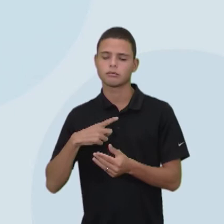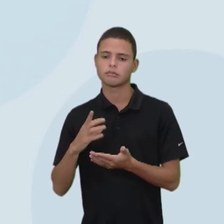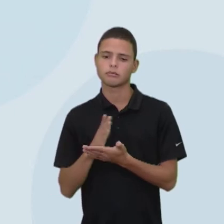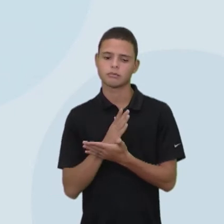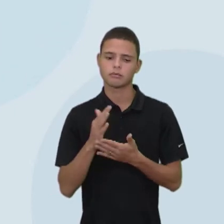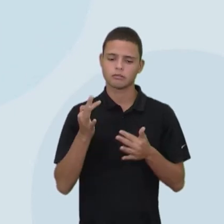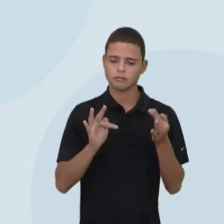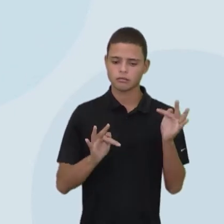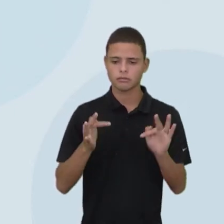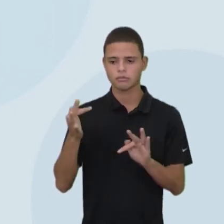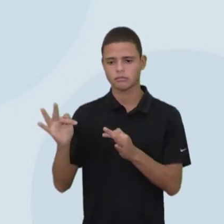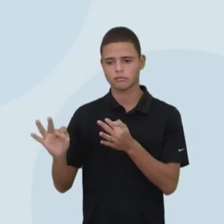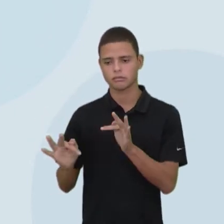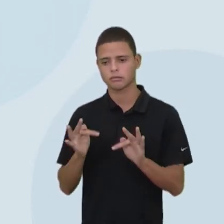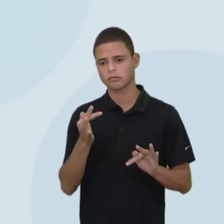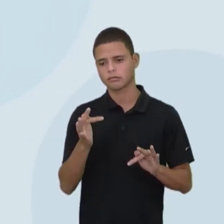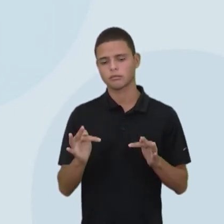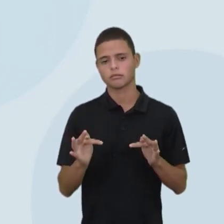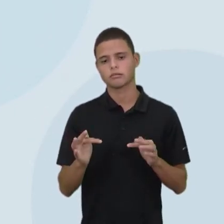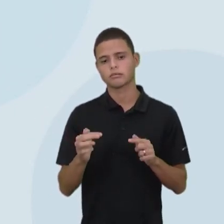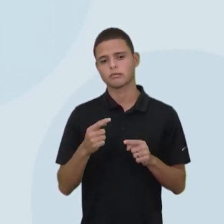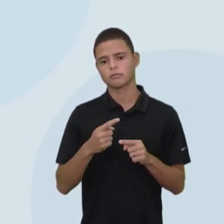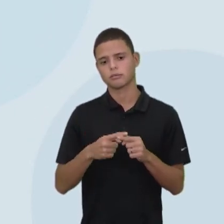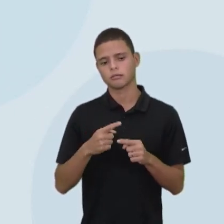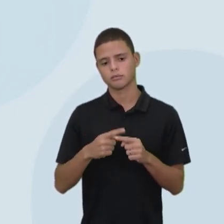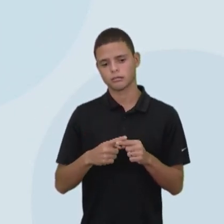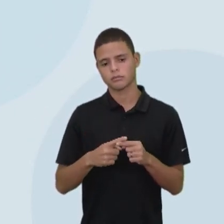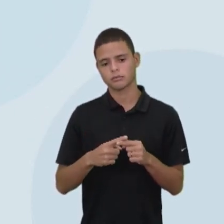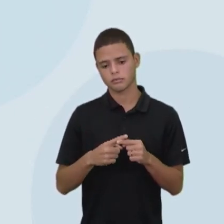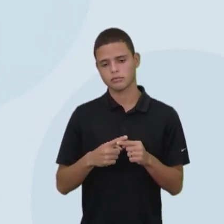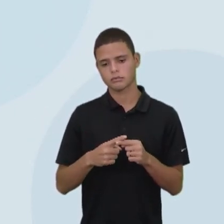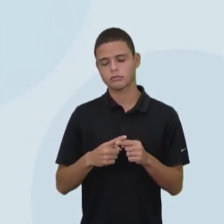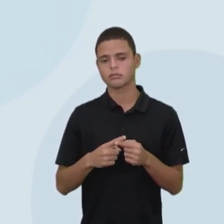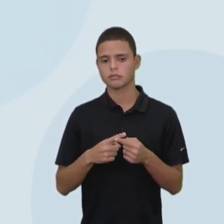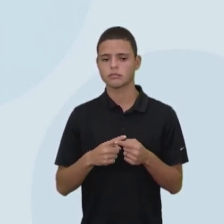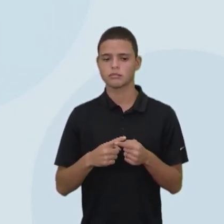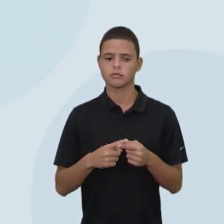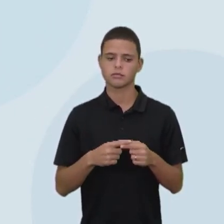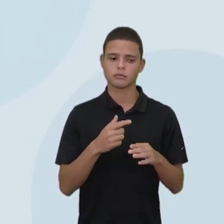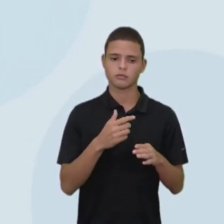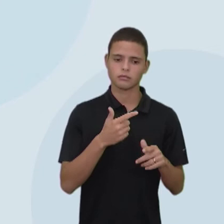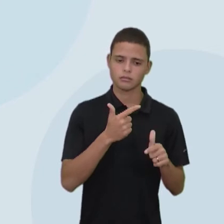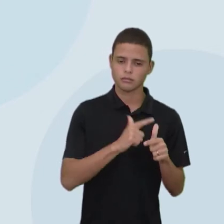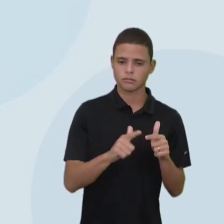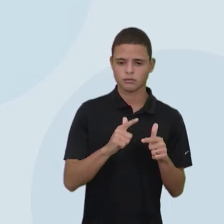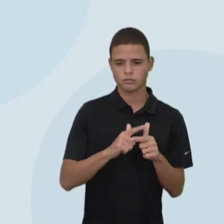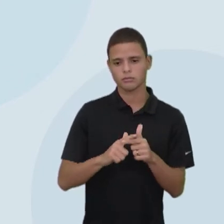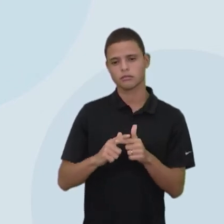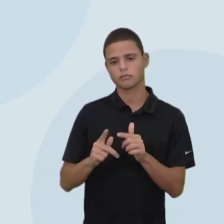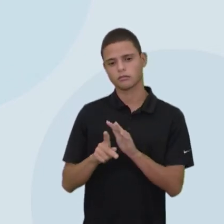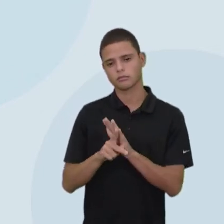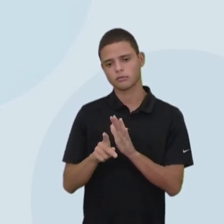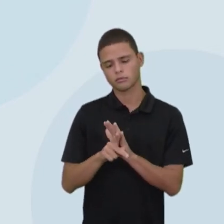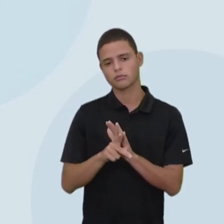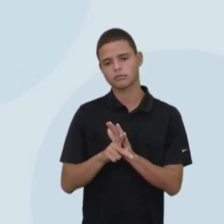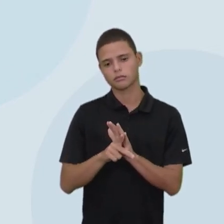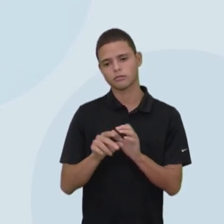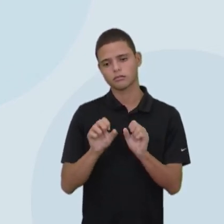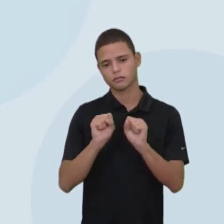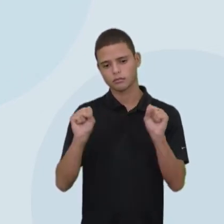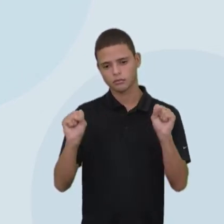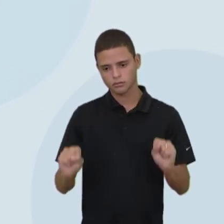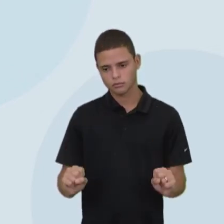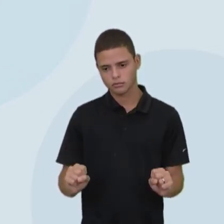dores de estômago justamente porque, né, Mafê, vai atrofiando ali a região do sistema digestório. Então, as dores